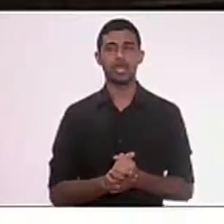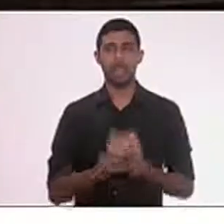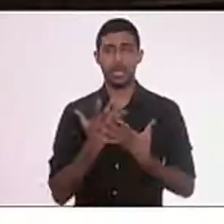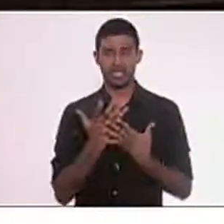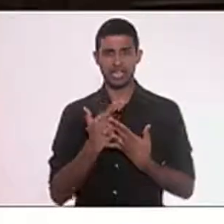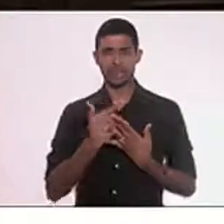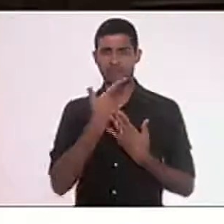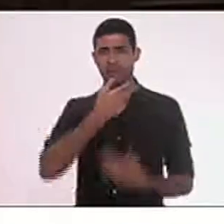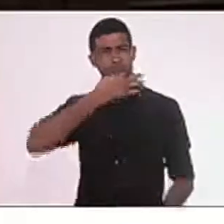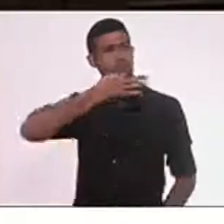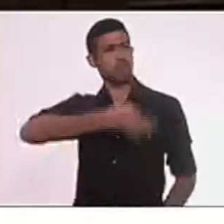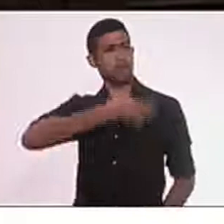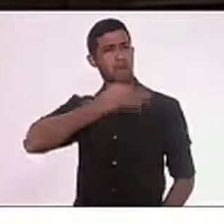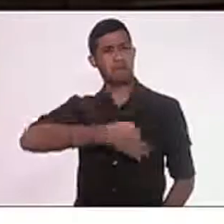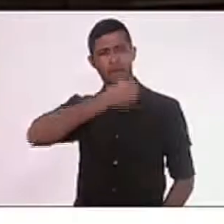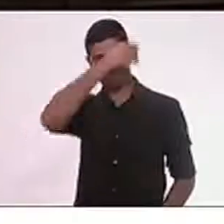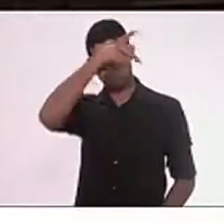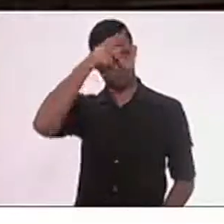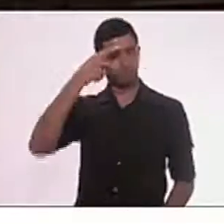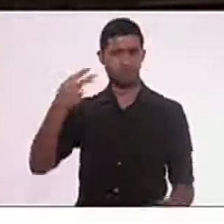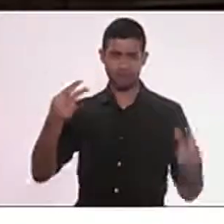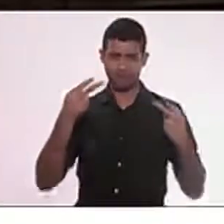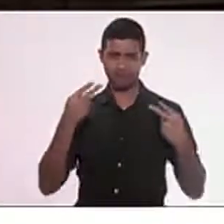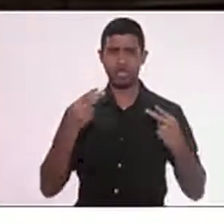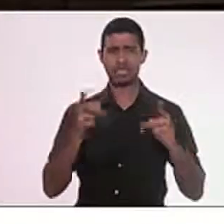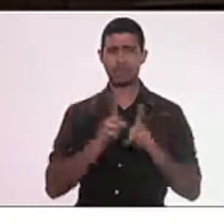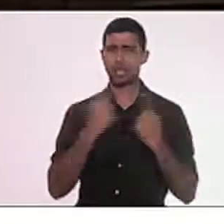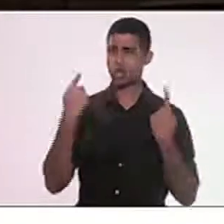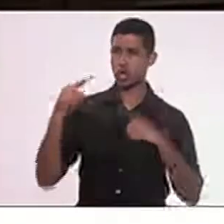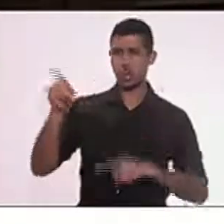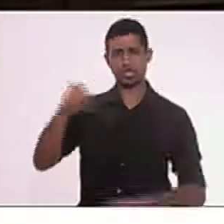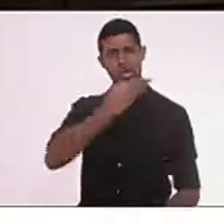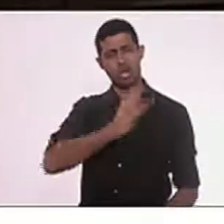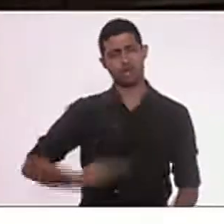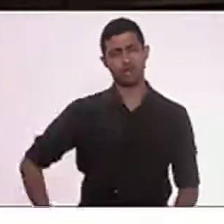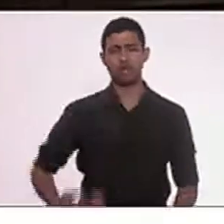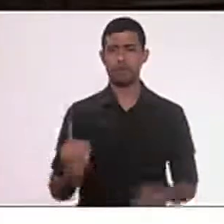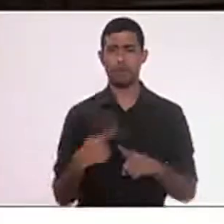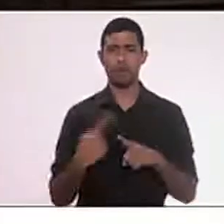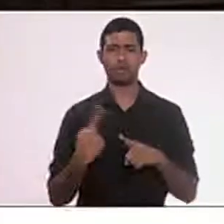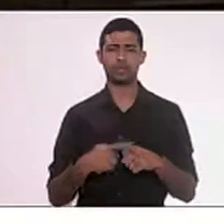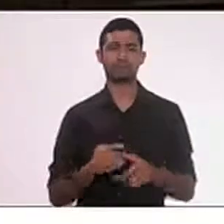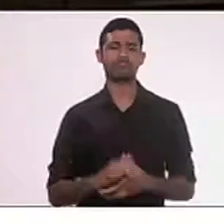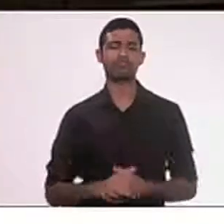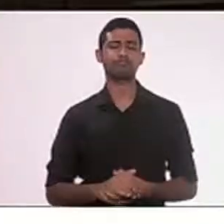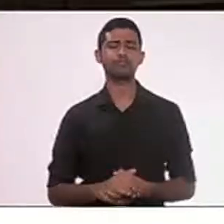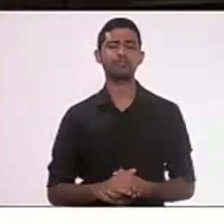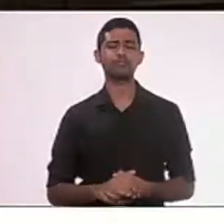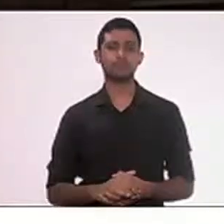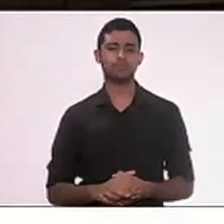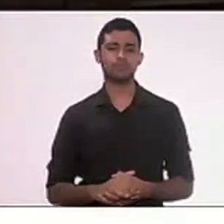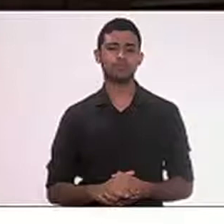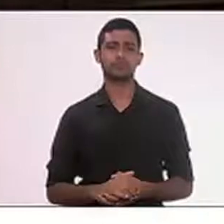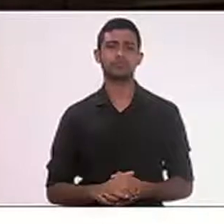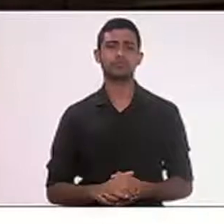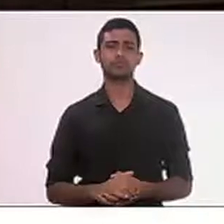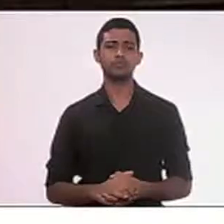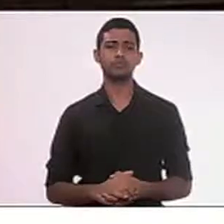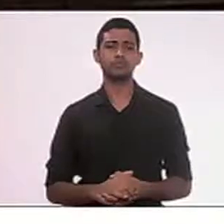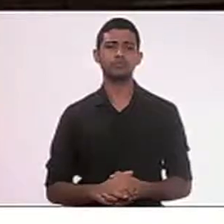a minha indignação e a minha crítica veemente ao governador por ter, na